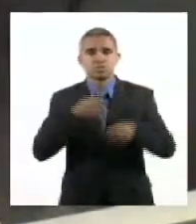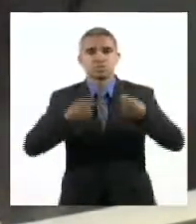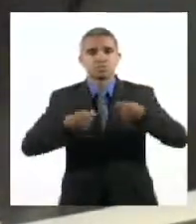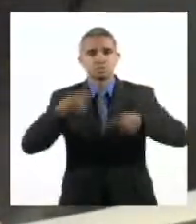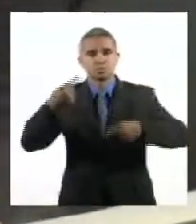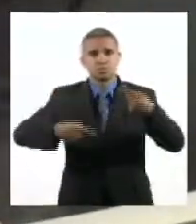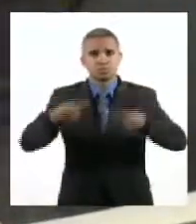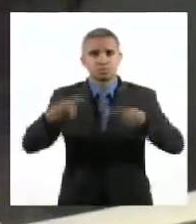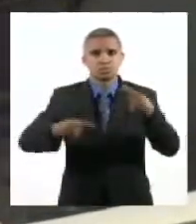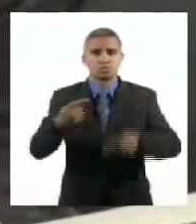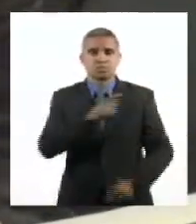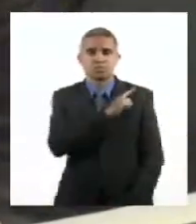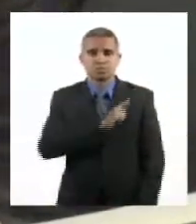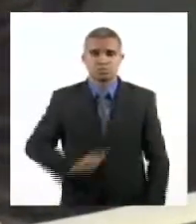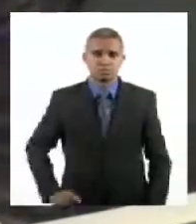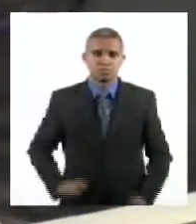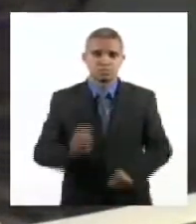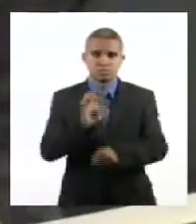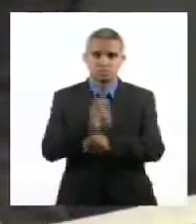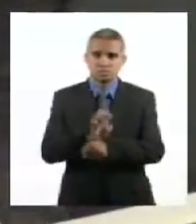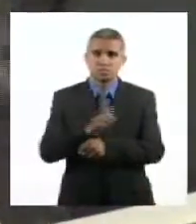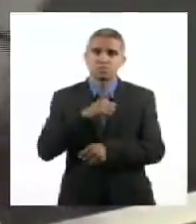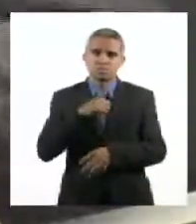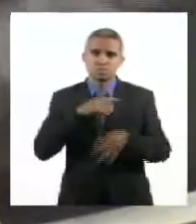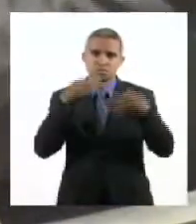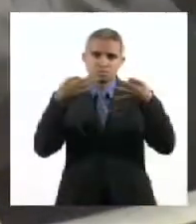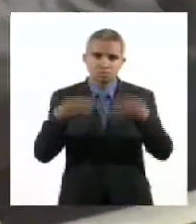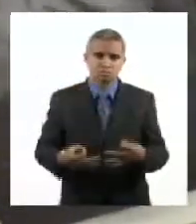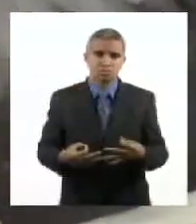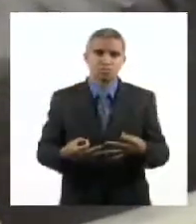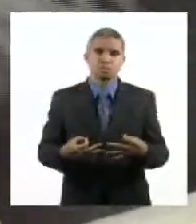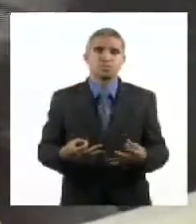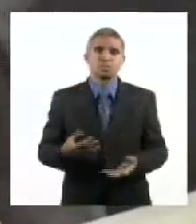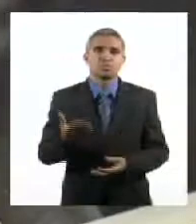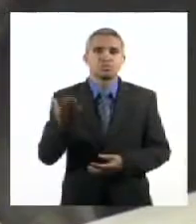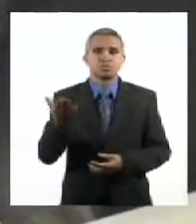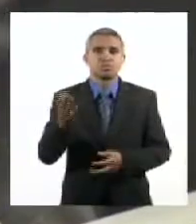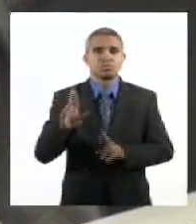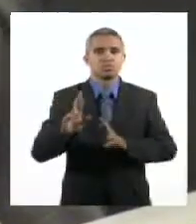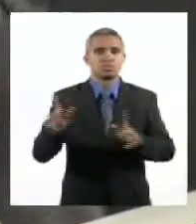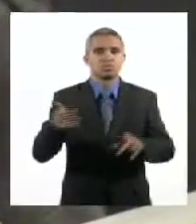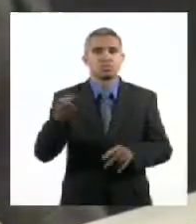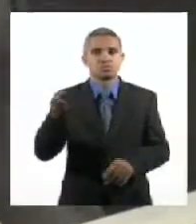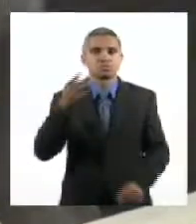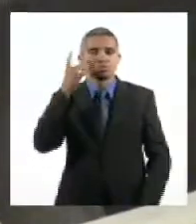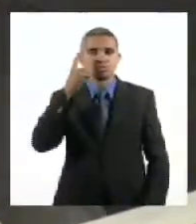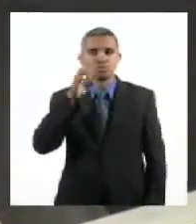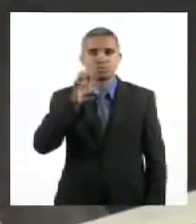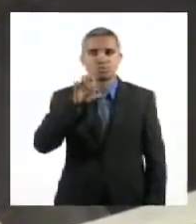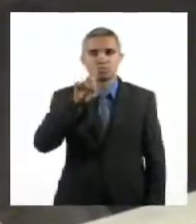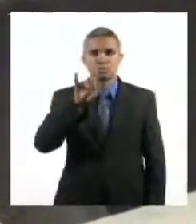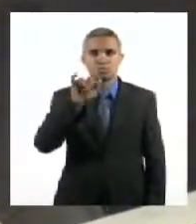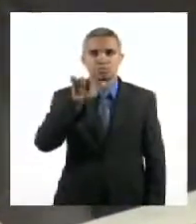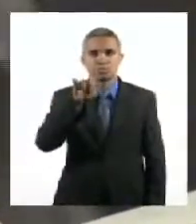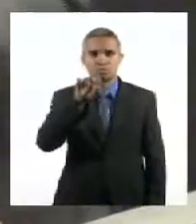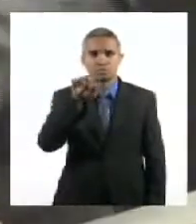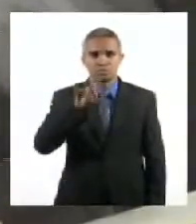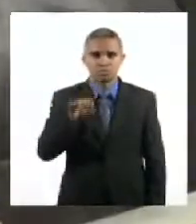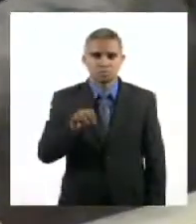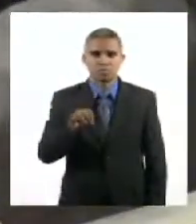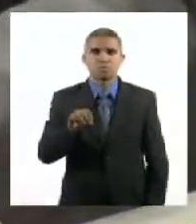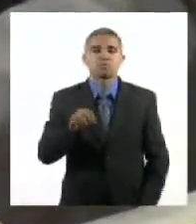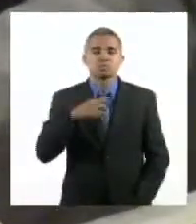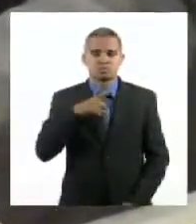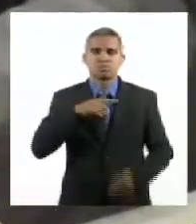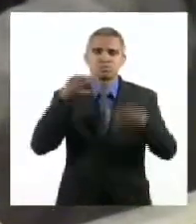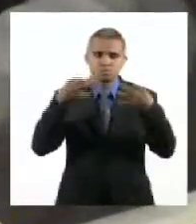governo do Estado, que eu tenho certeza, diferentemente do que diz o deputado Edilásio, que o programa Água para Todos